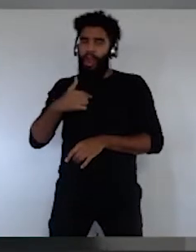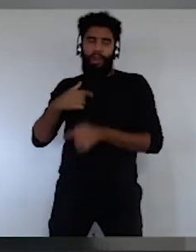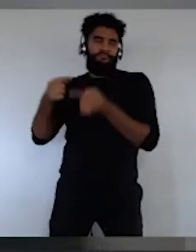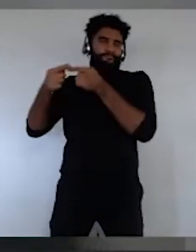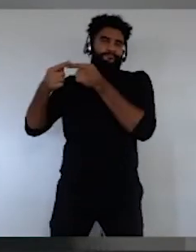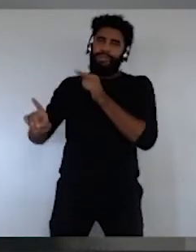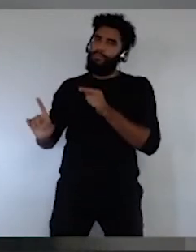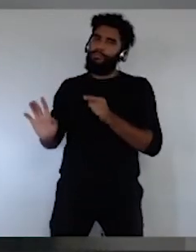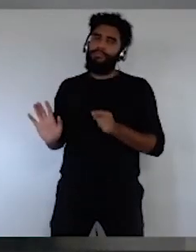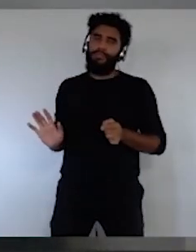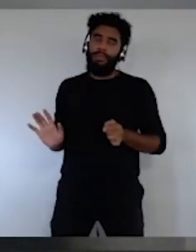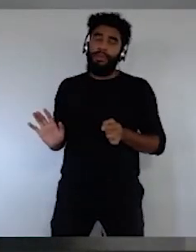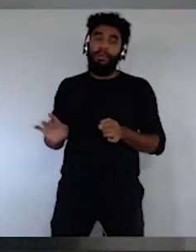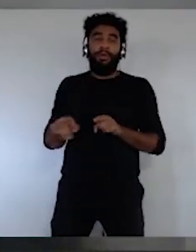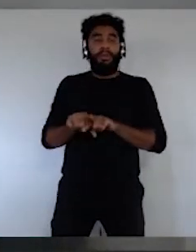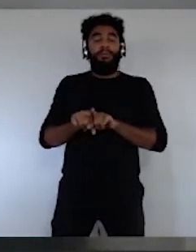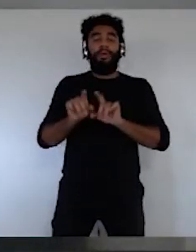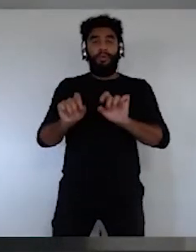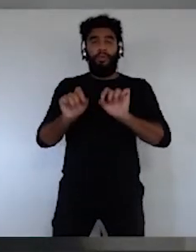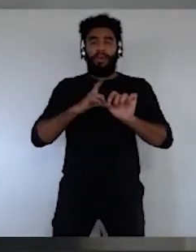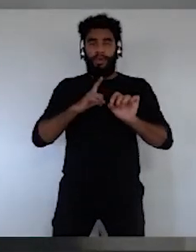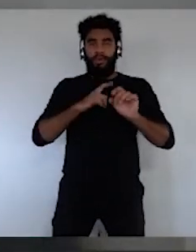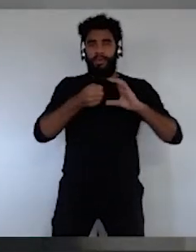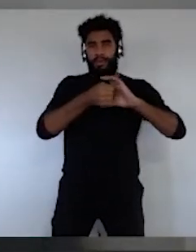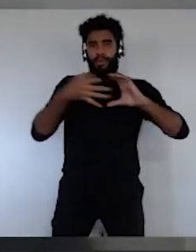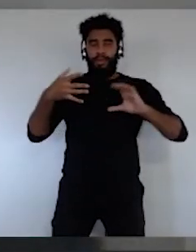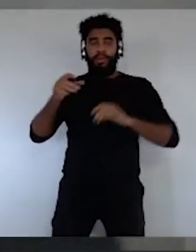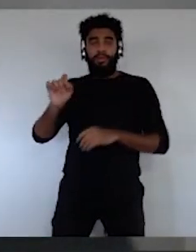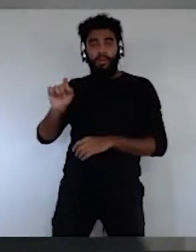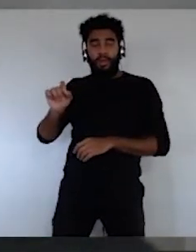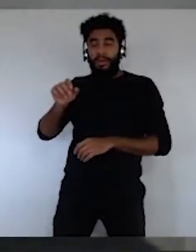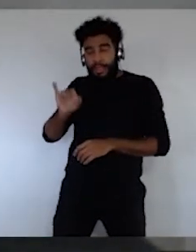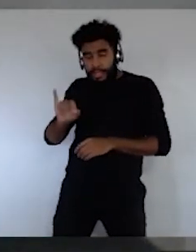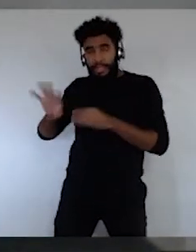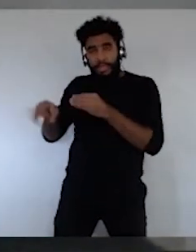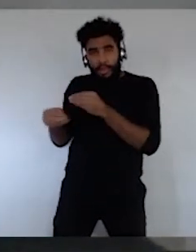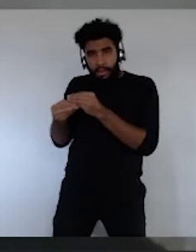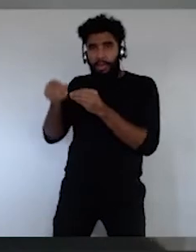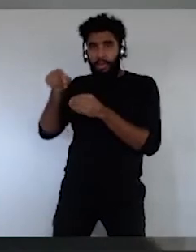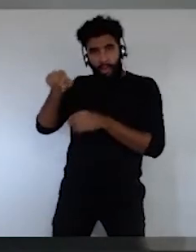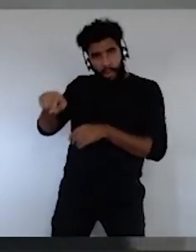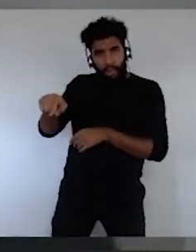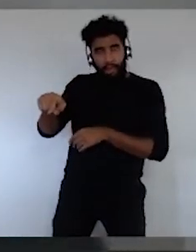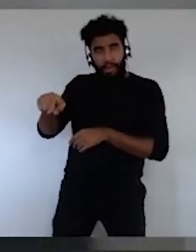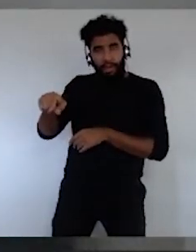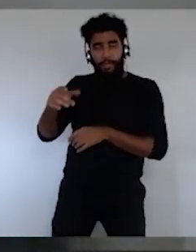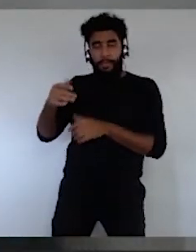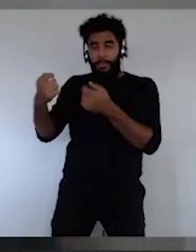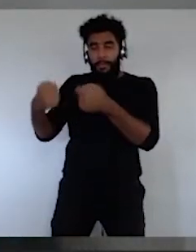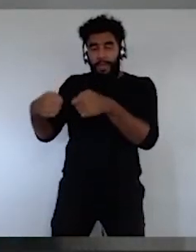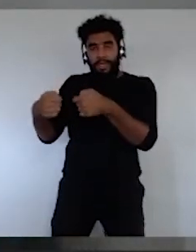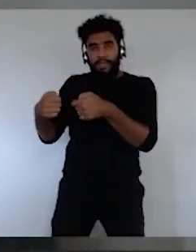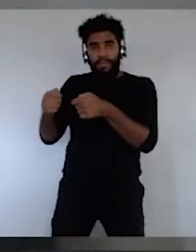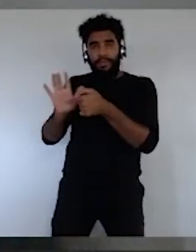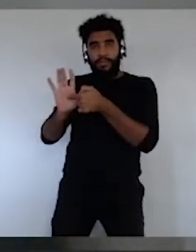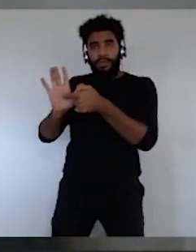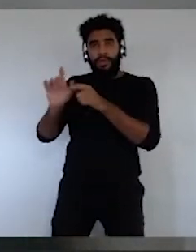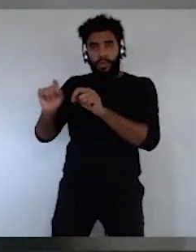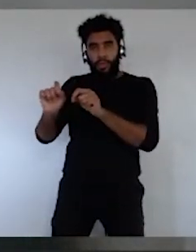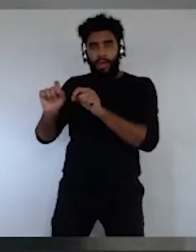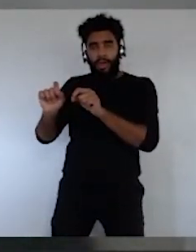ruim. Mas, enfim, eu acho que a gente precisa fazer uma leitura, eu diria até talvez um